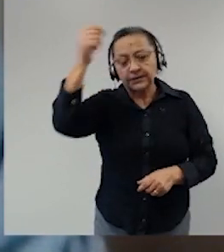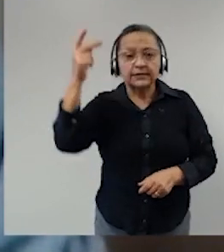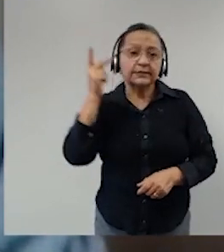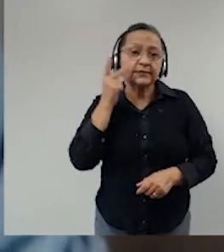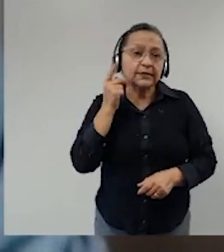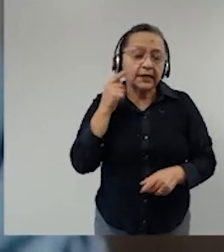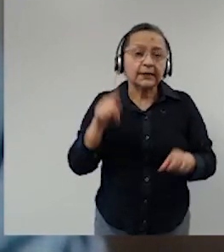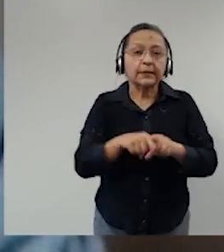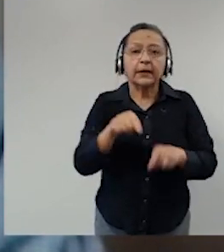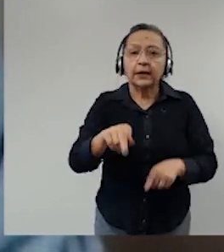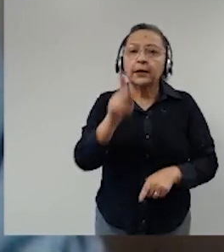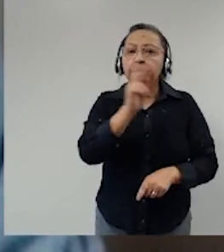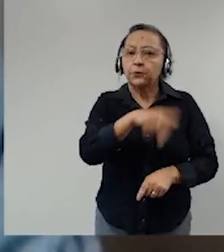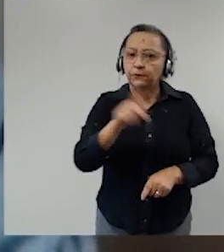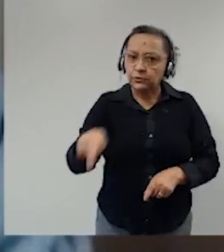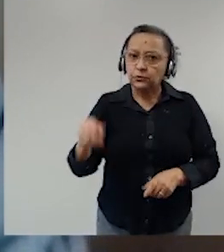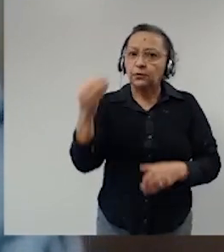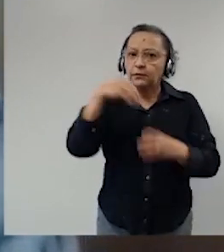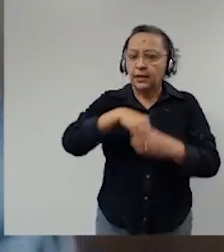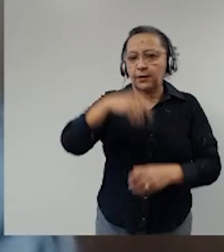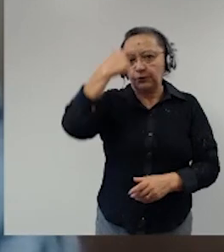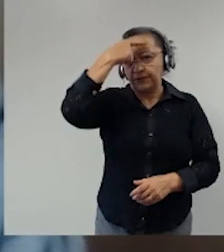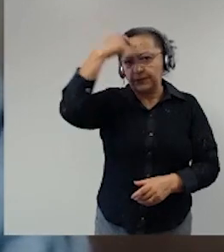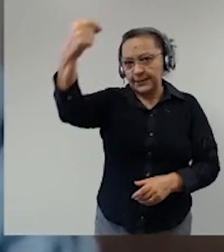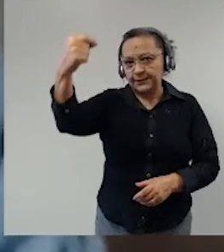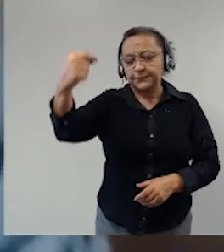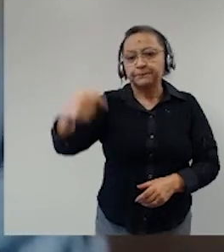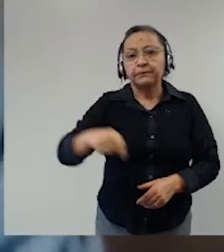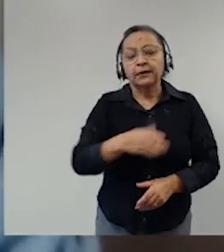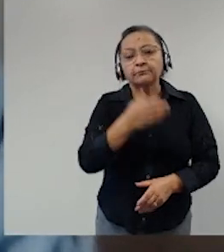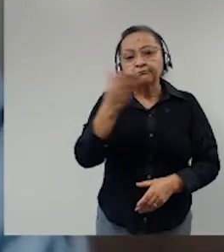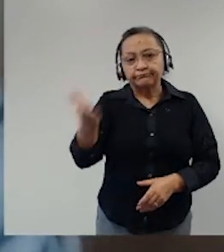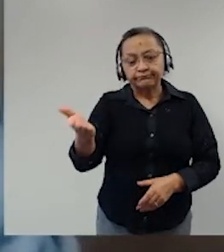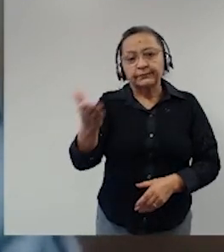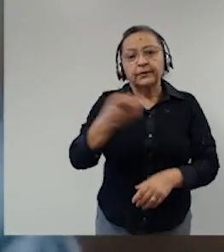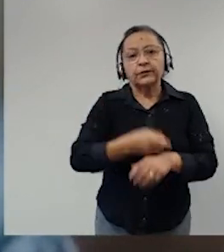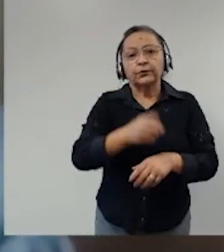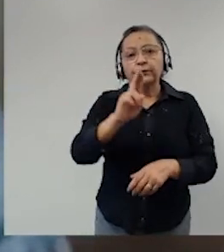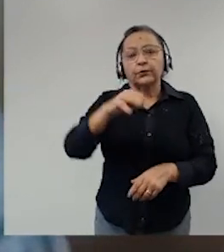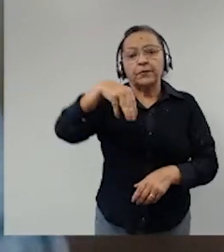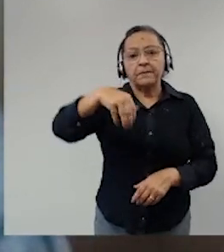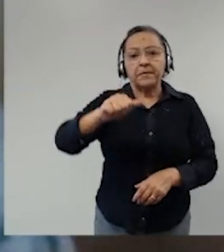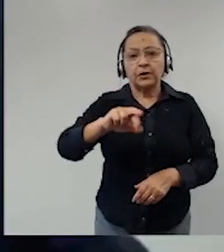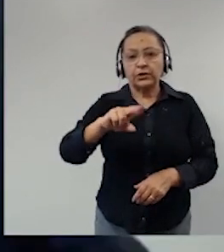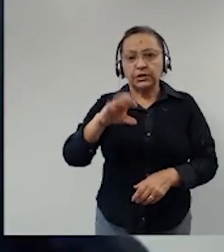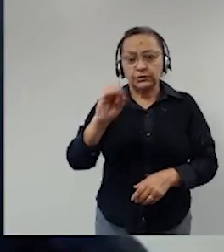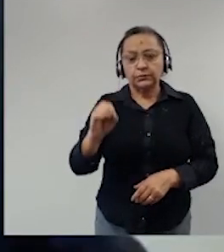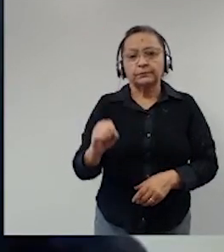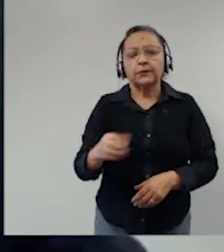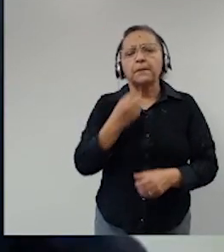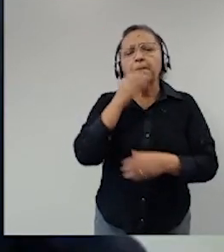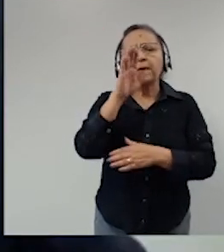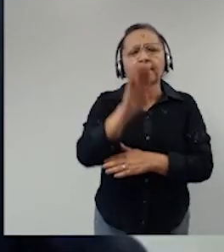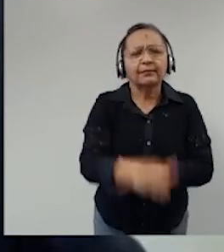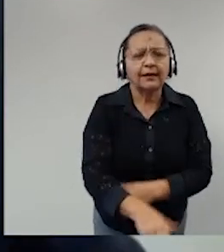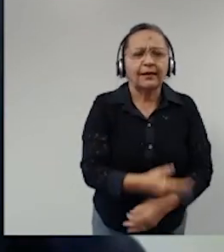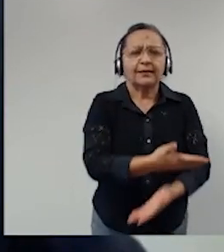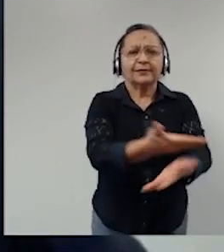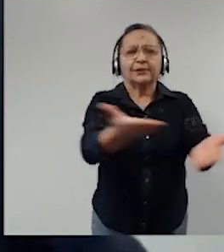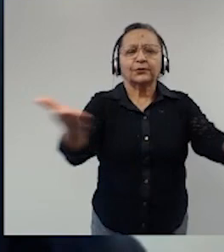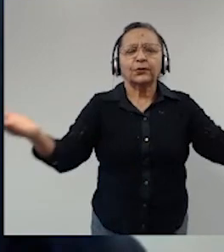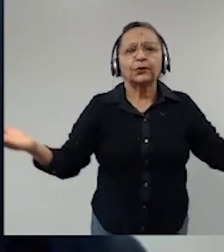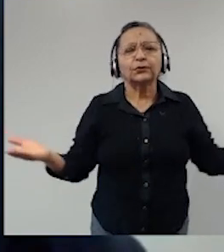e professor universitário. Você tem a palavra, doutor Maurício. Boa tarde a todos e